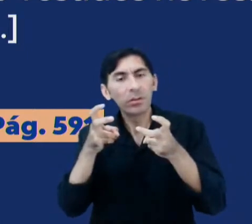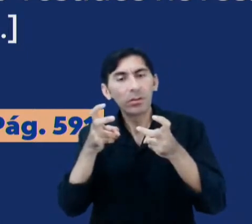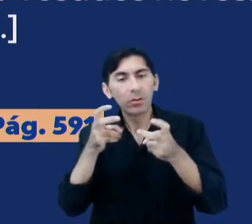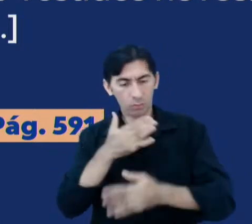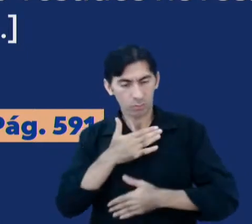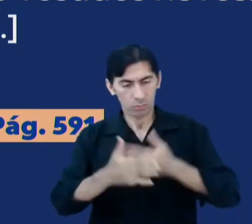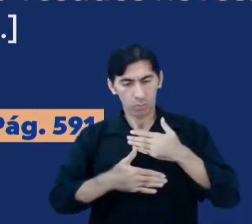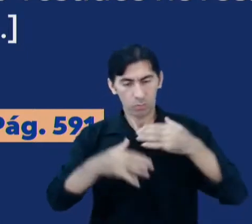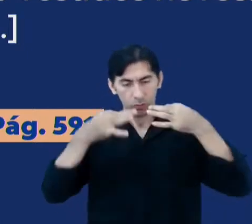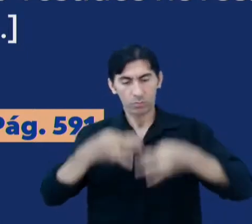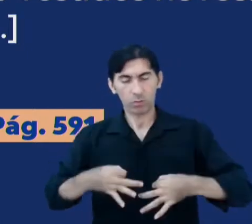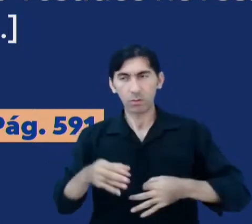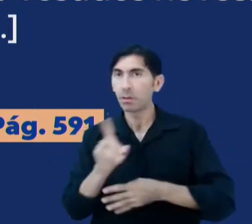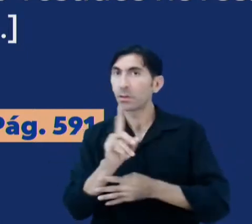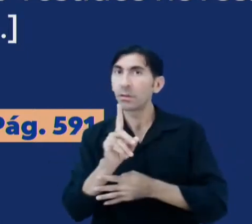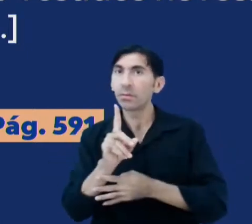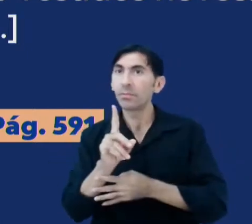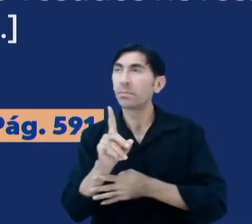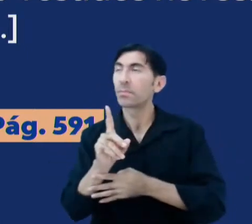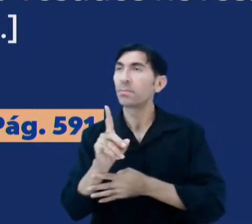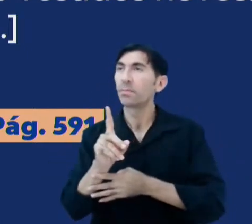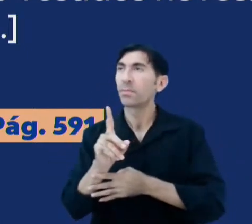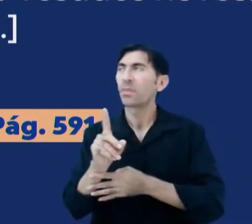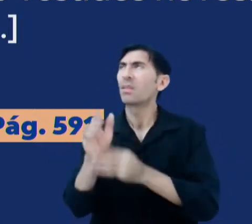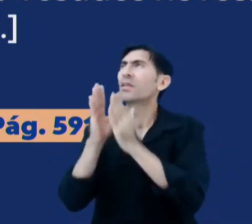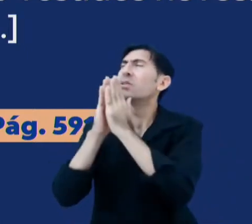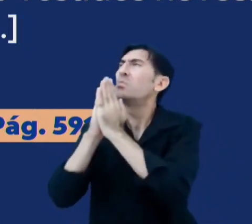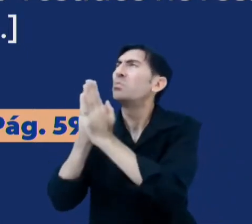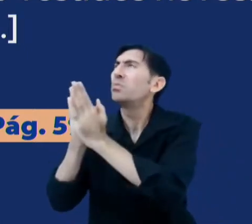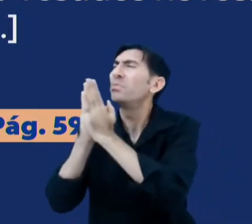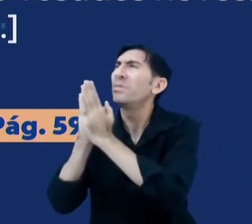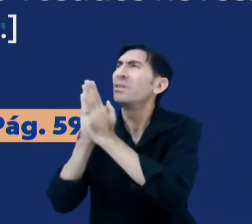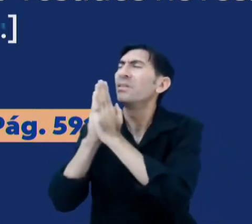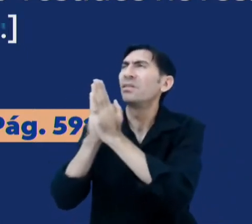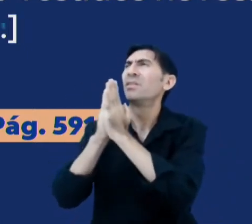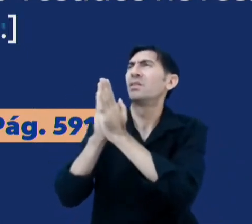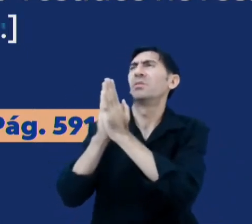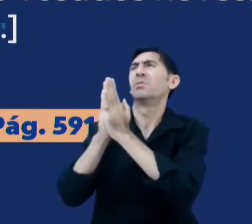assim, afligindo o povo de Deus suas almas perante ele,